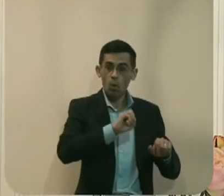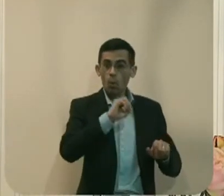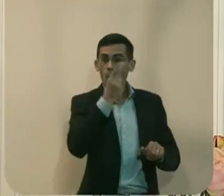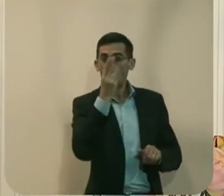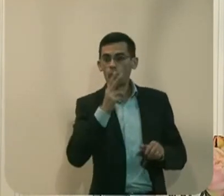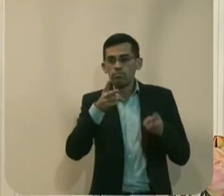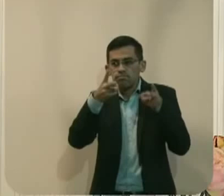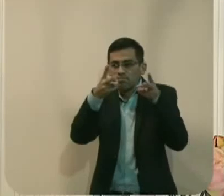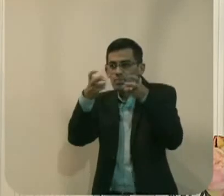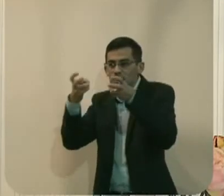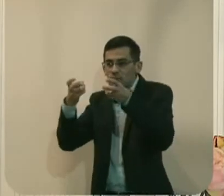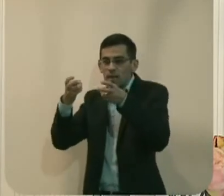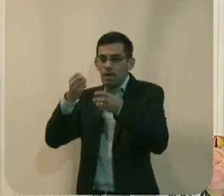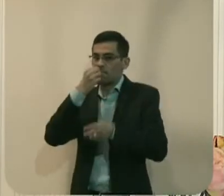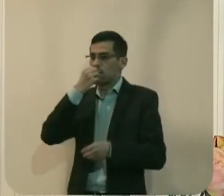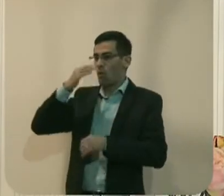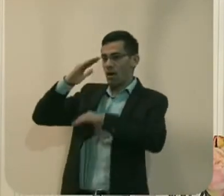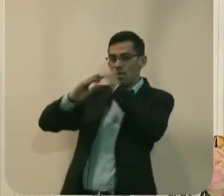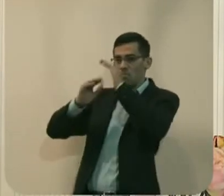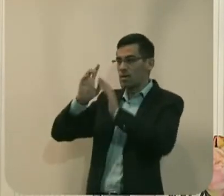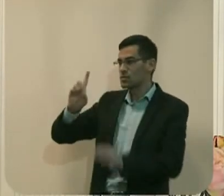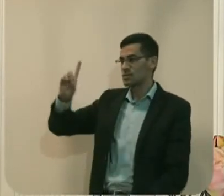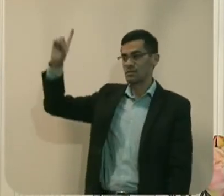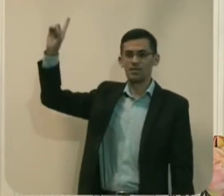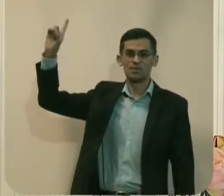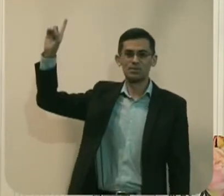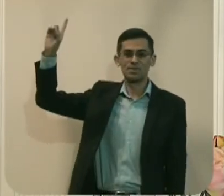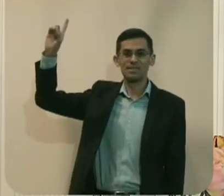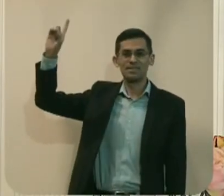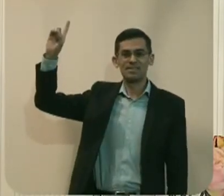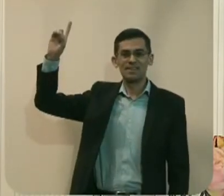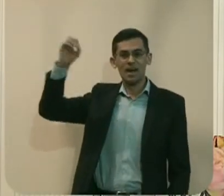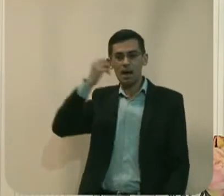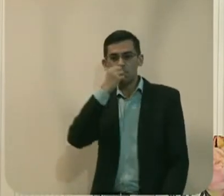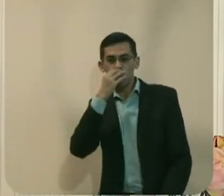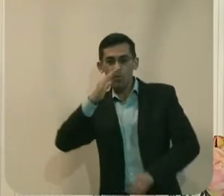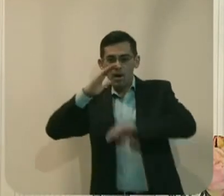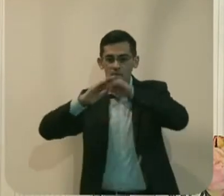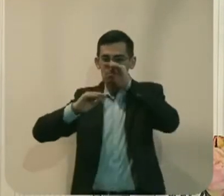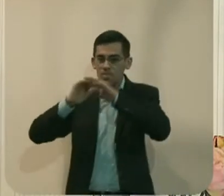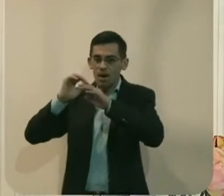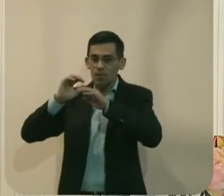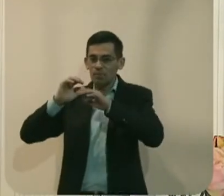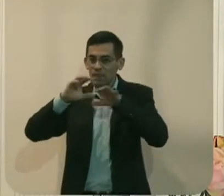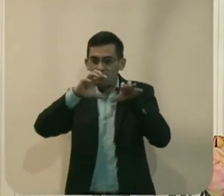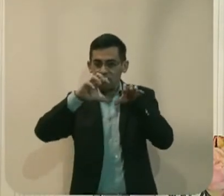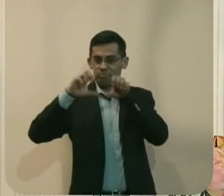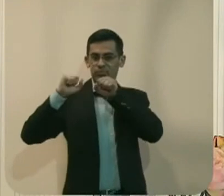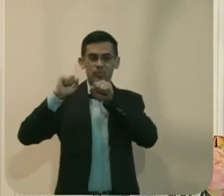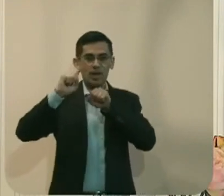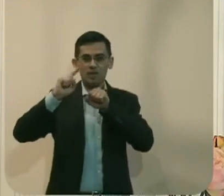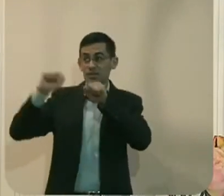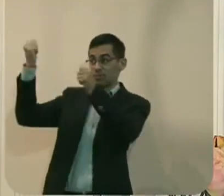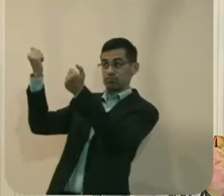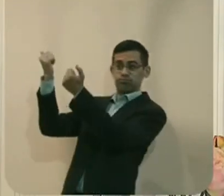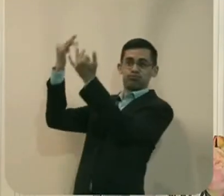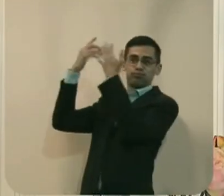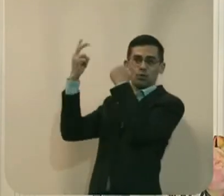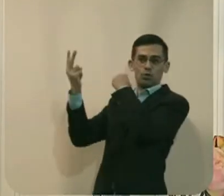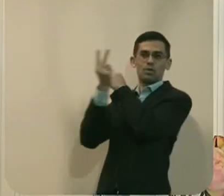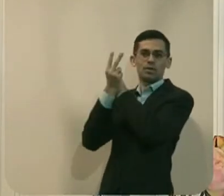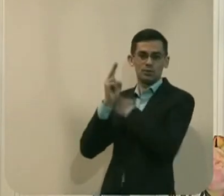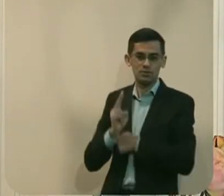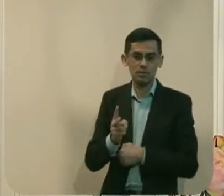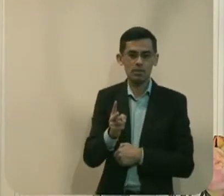de perceber a boa mão do Senhor? A boa mão do Senhor não se retirou de sobre nós.